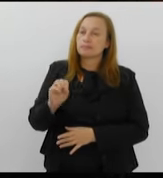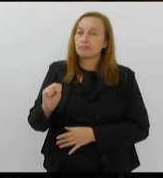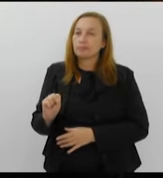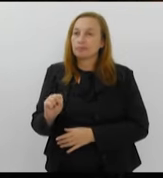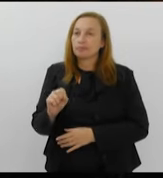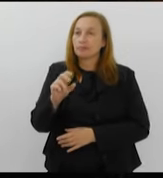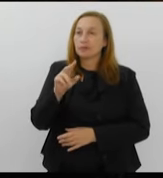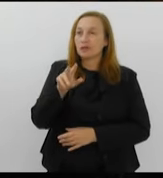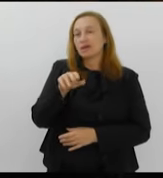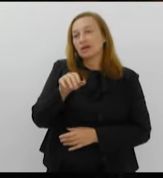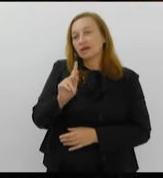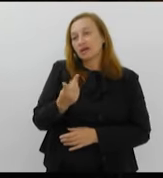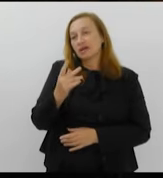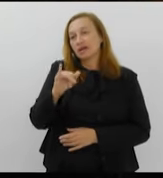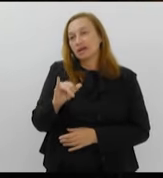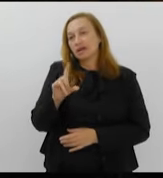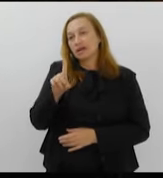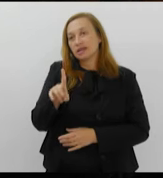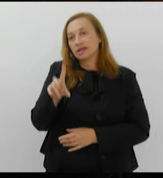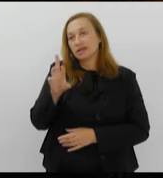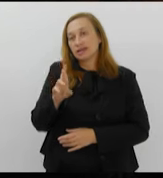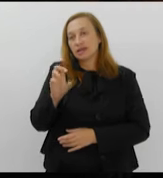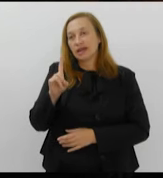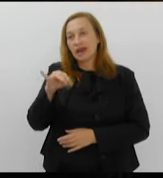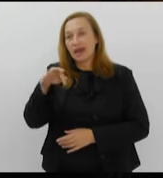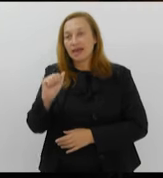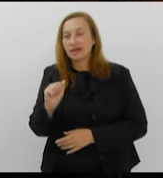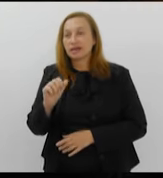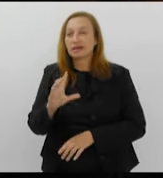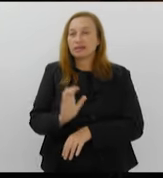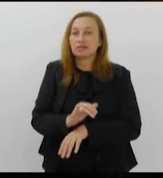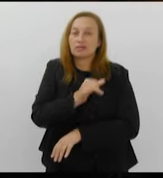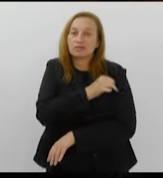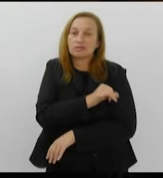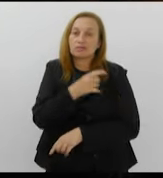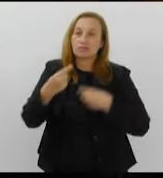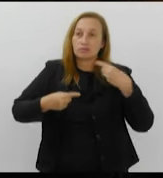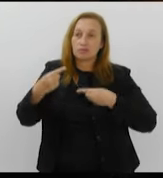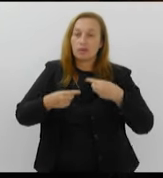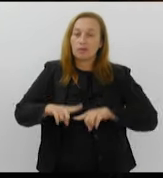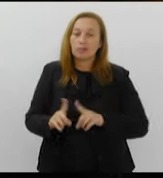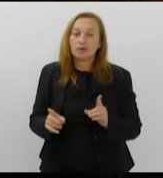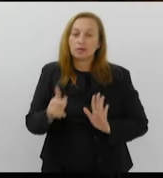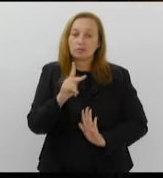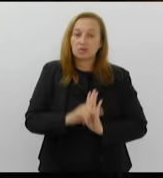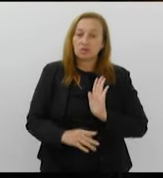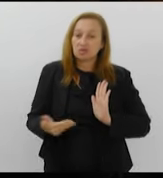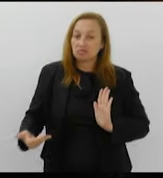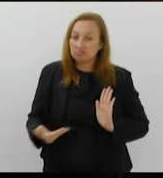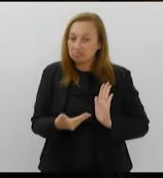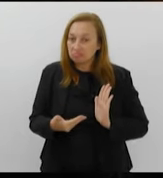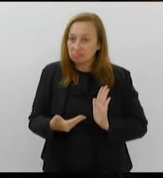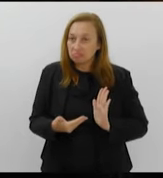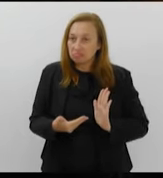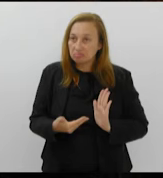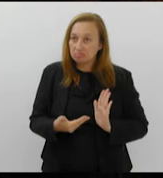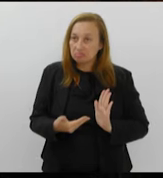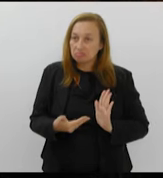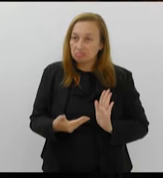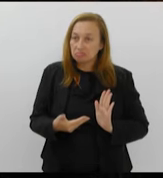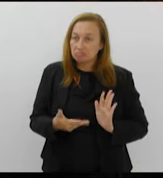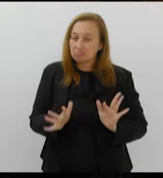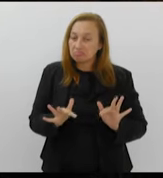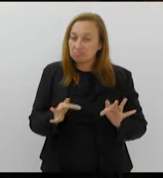debater as alternativas energéticas que a gente tem para o Estado do Rio de Janeiro. Mas o projeto como está, ele é